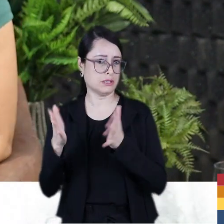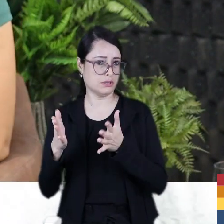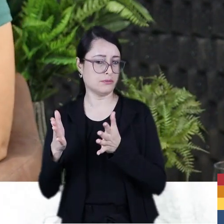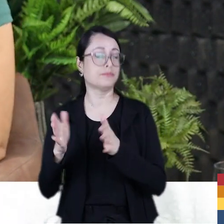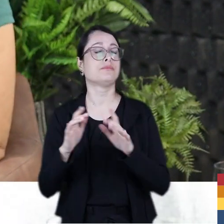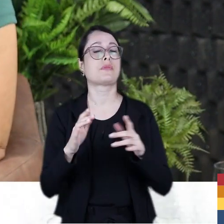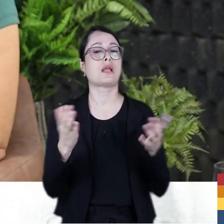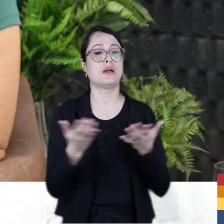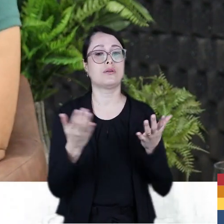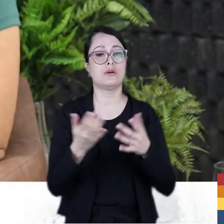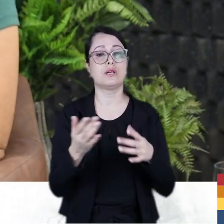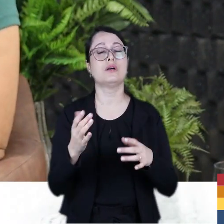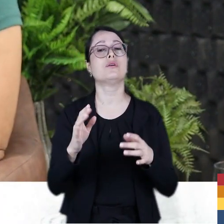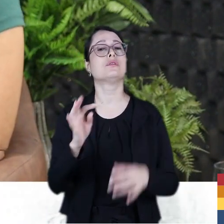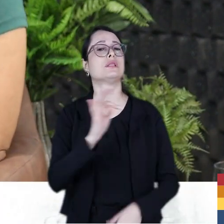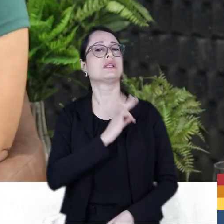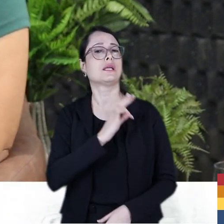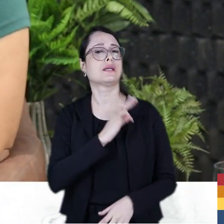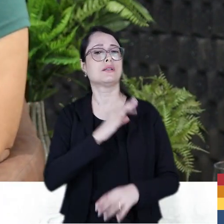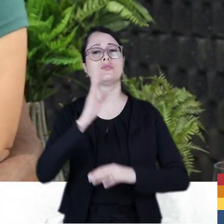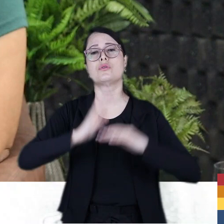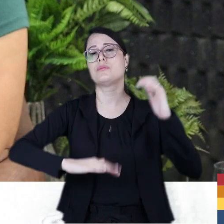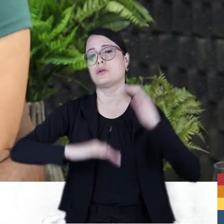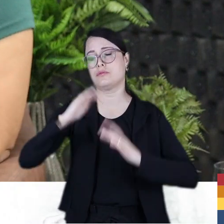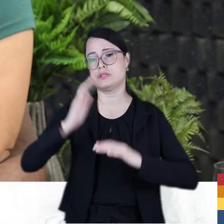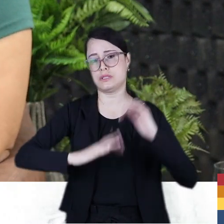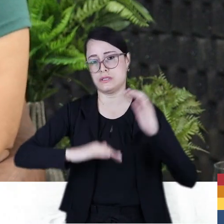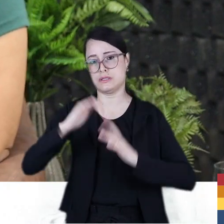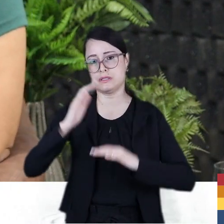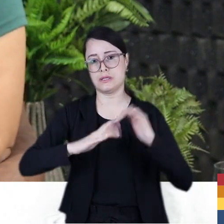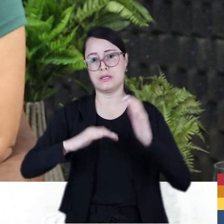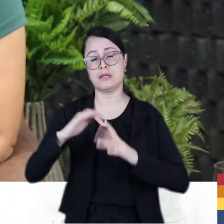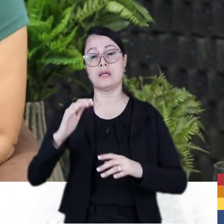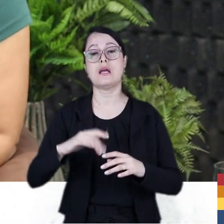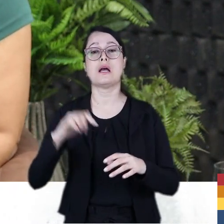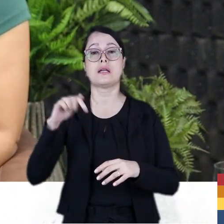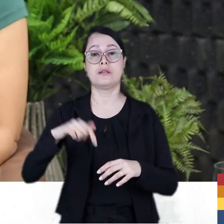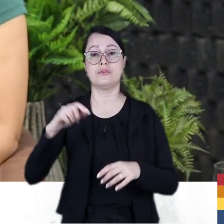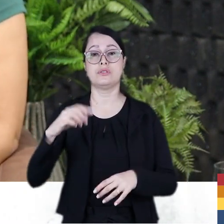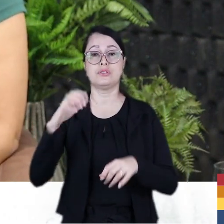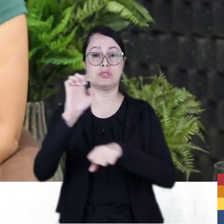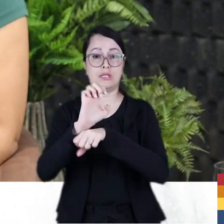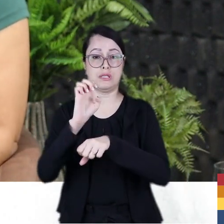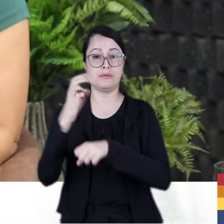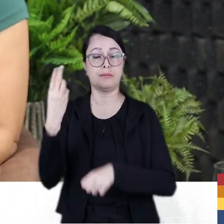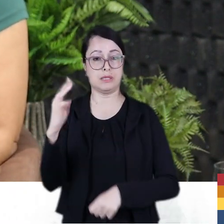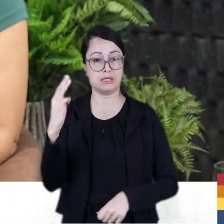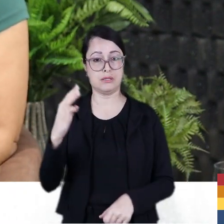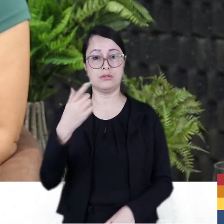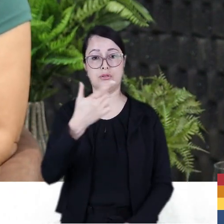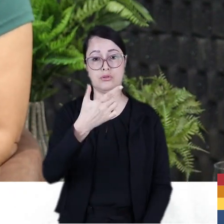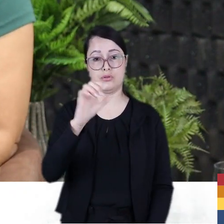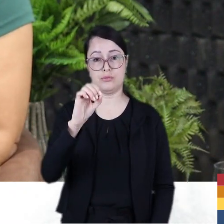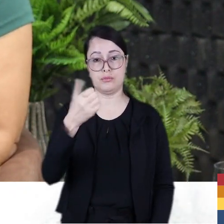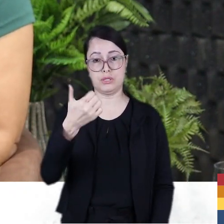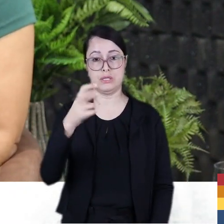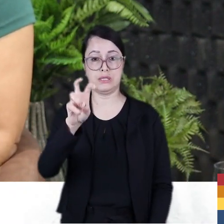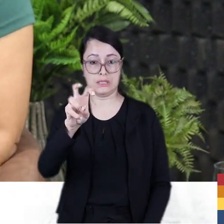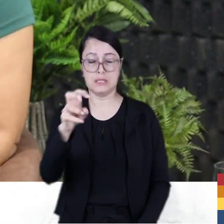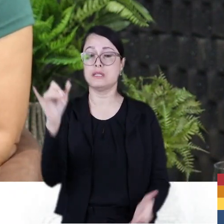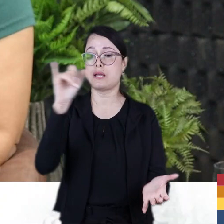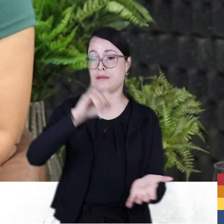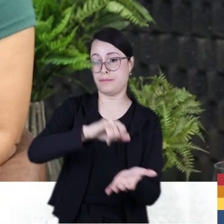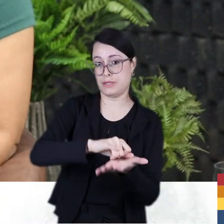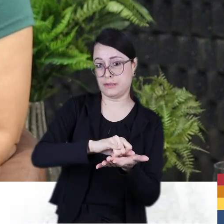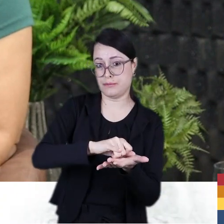um outro, nós estávamos falando com a professora Patrícia sobre esse desafio da oferta de itinerários e a professora Patrícia nos trouxe na visão